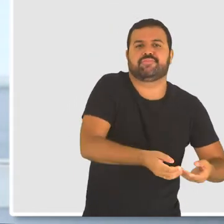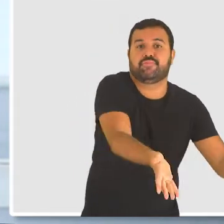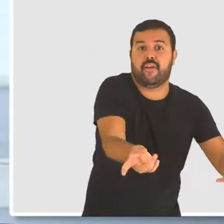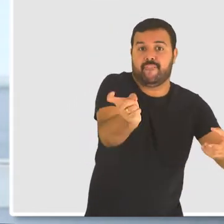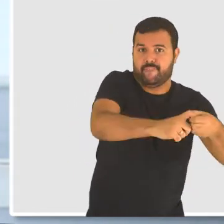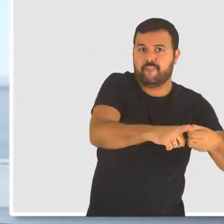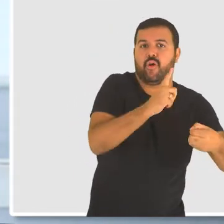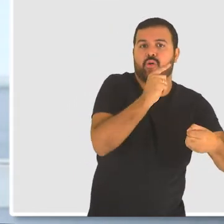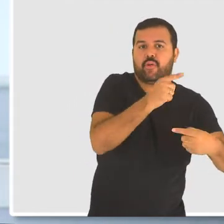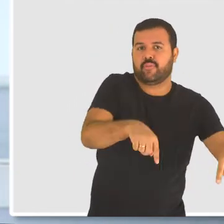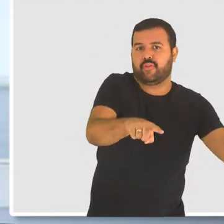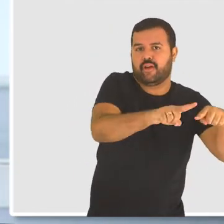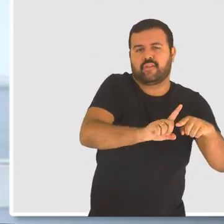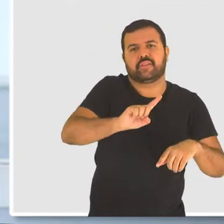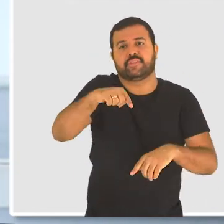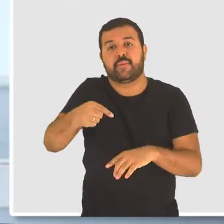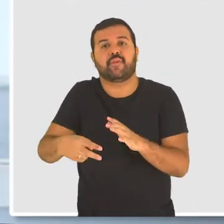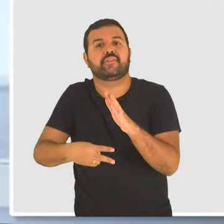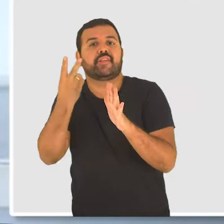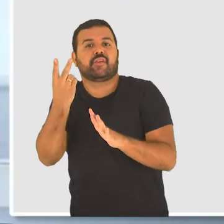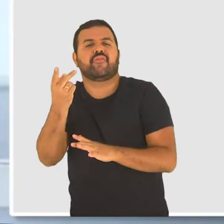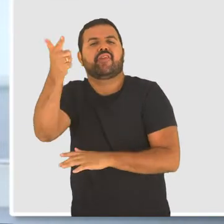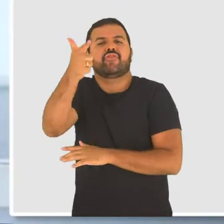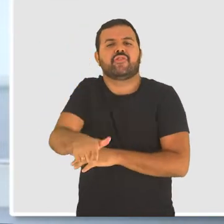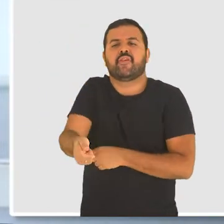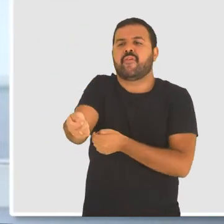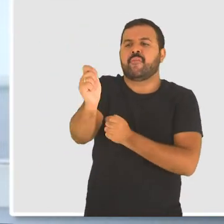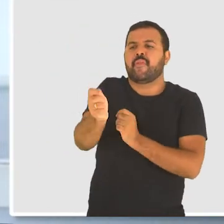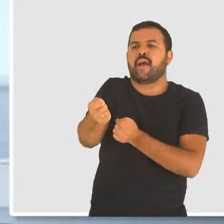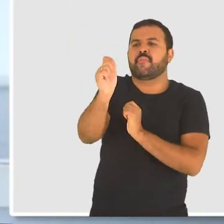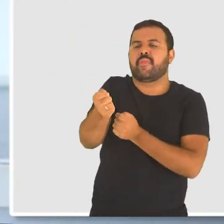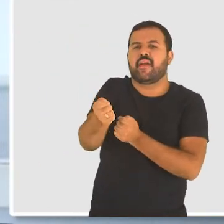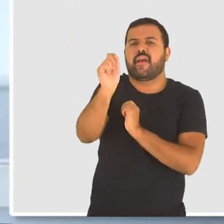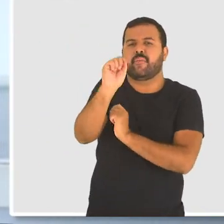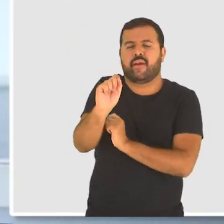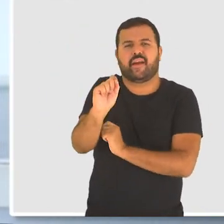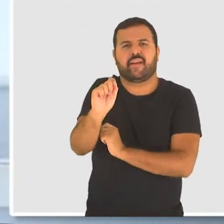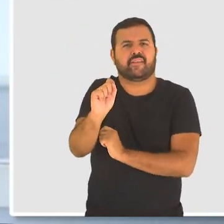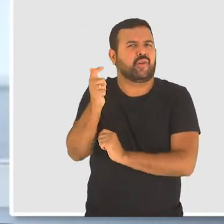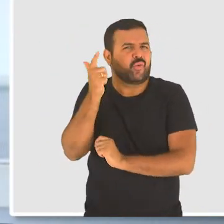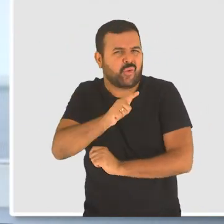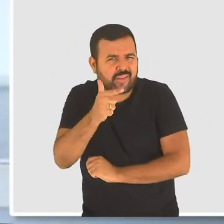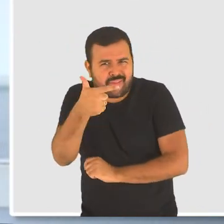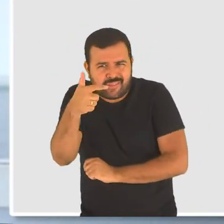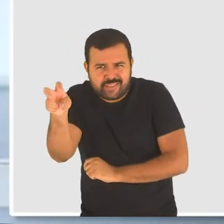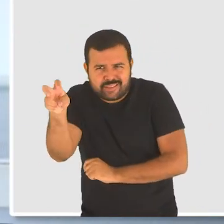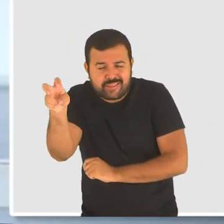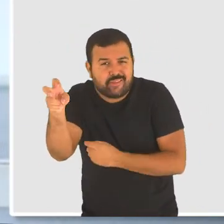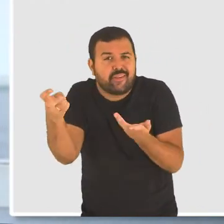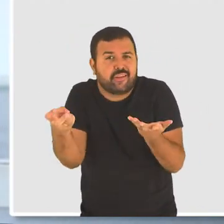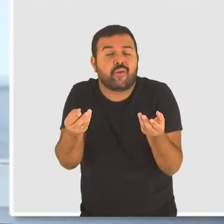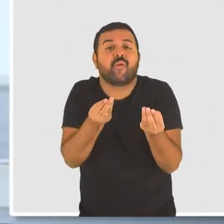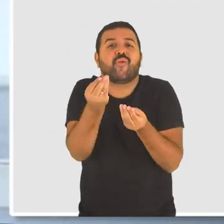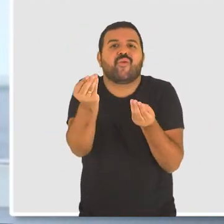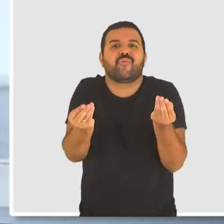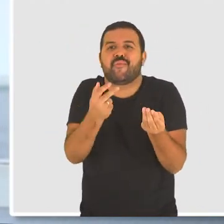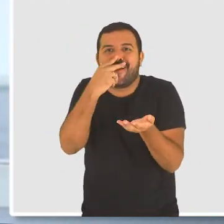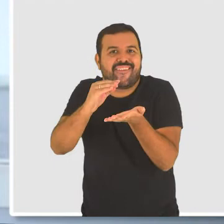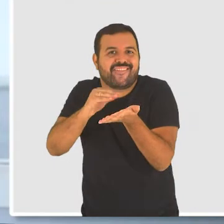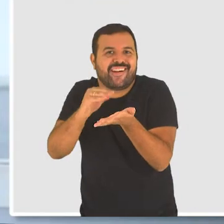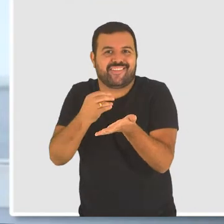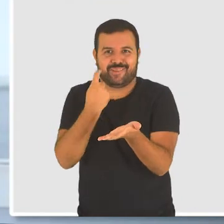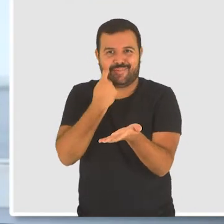e devolveu esses 40 peixes para o lago, no mínimo eu tenho 40 peixes naquele lago. Então eu não posso ter uma resposta